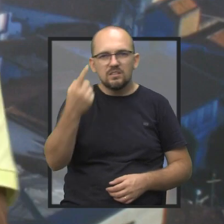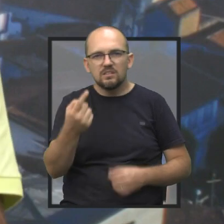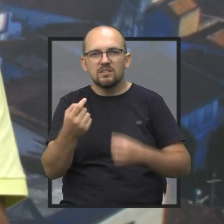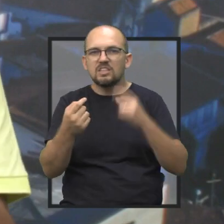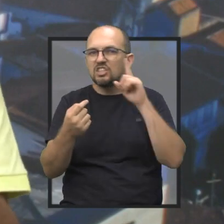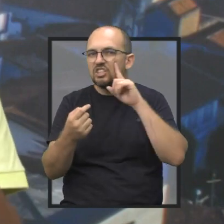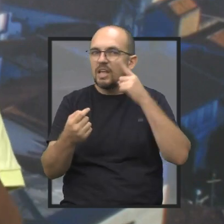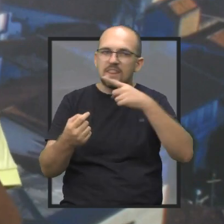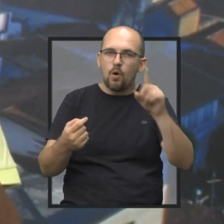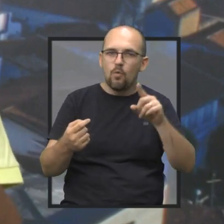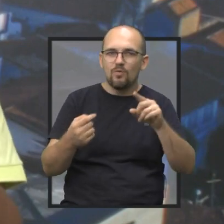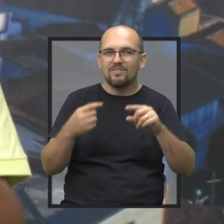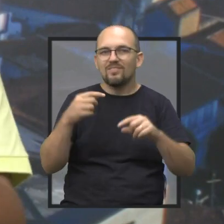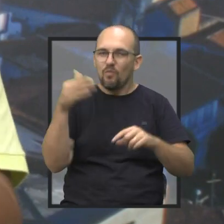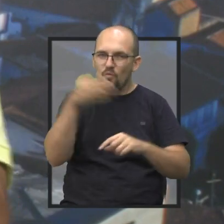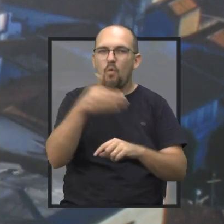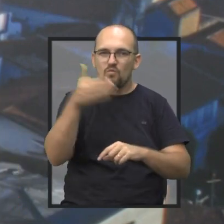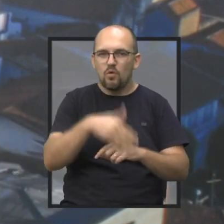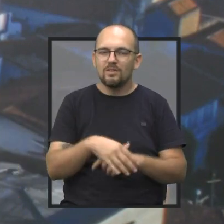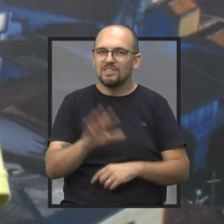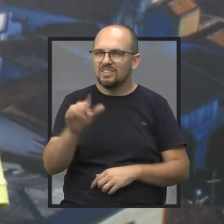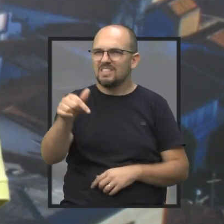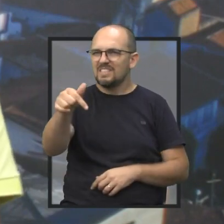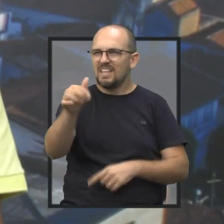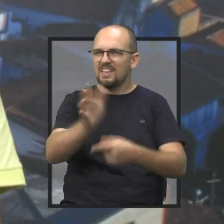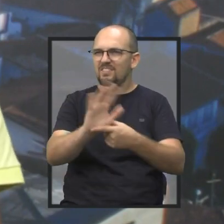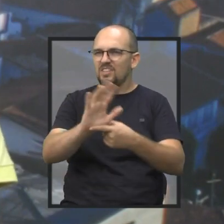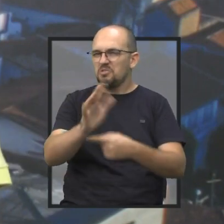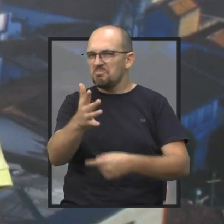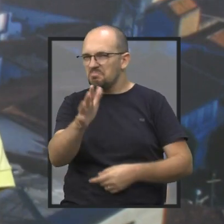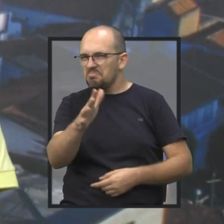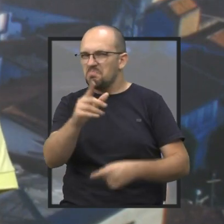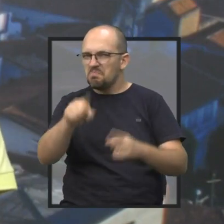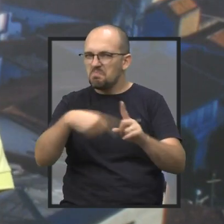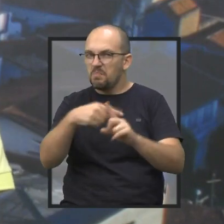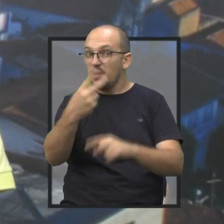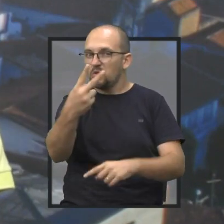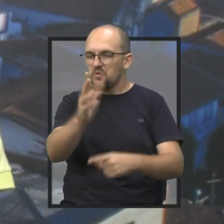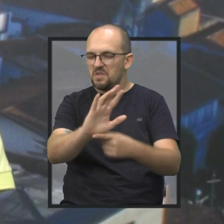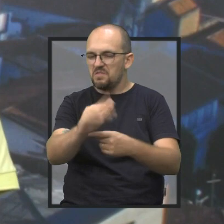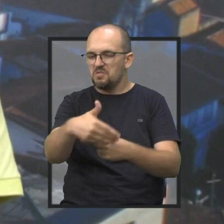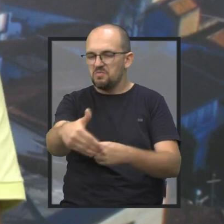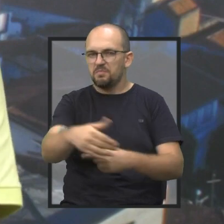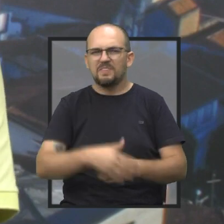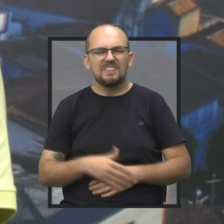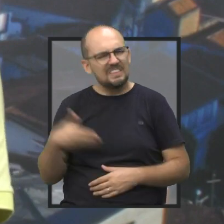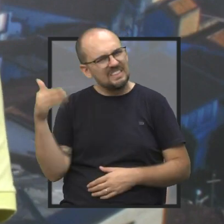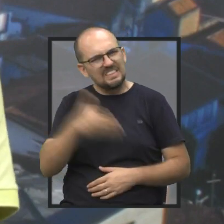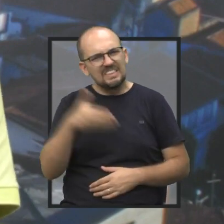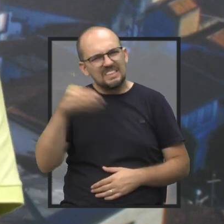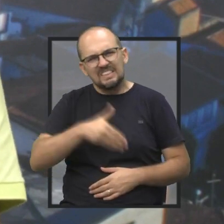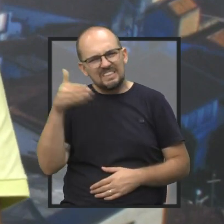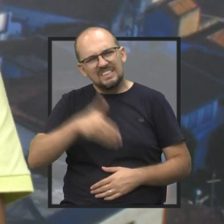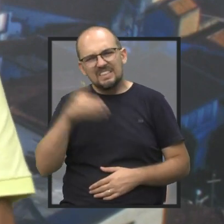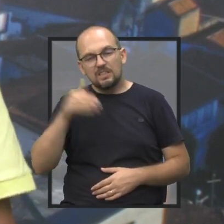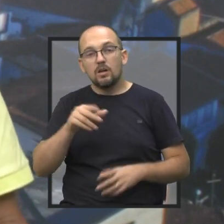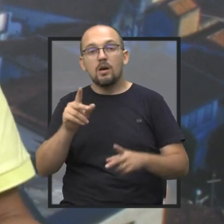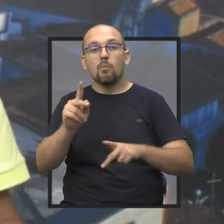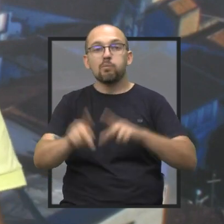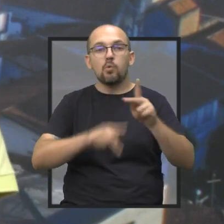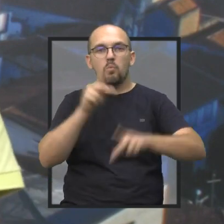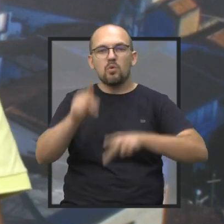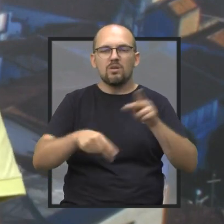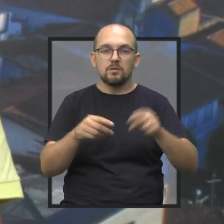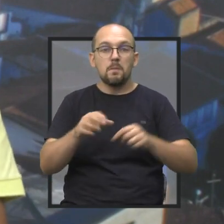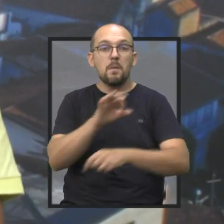no sétimo vídeo. Eu acho que vou amar uns dois. Ali eu bati o recorde. E a população joense, até os